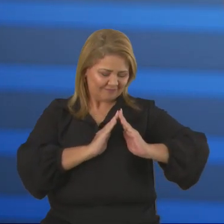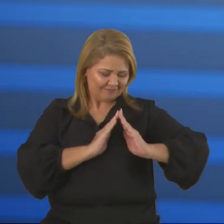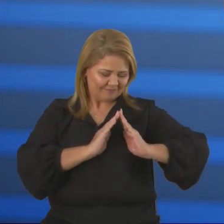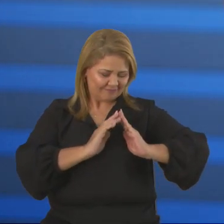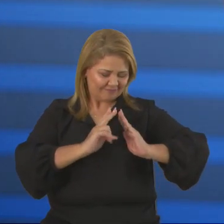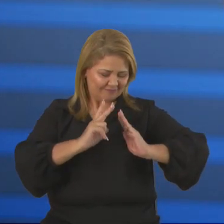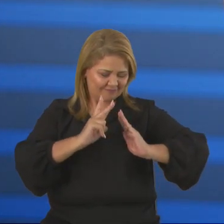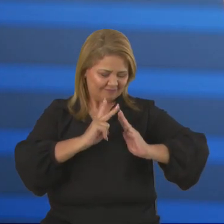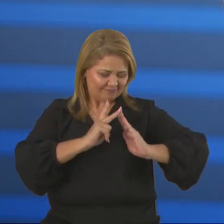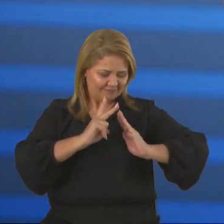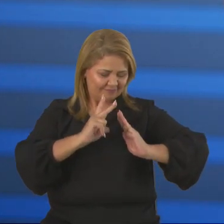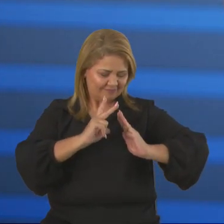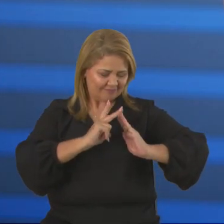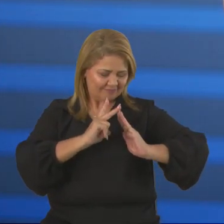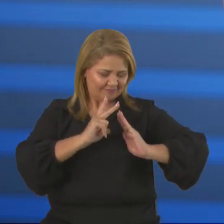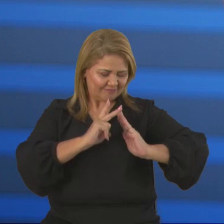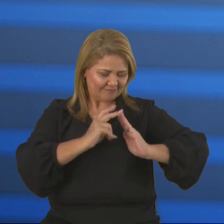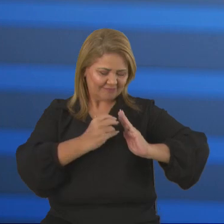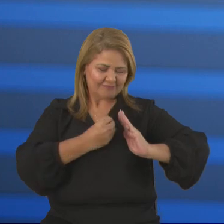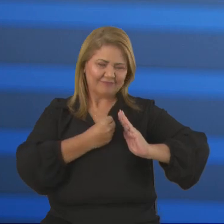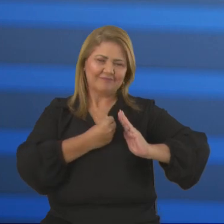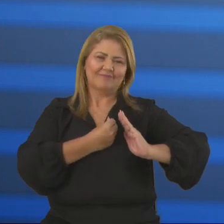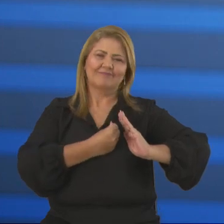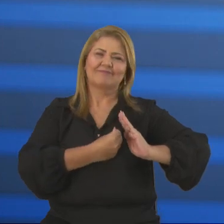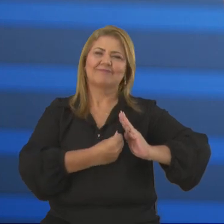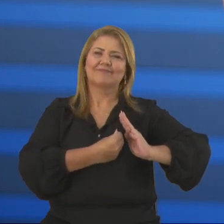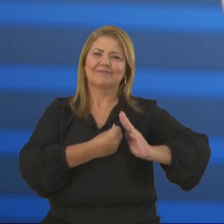eu sou o meu próprio.